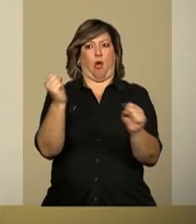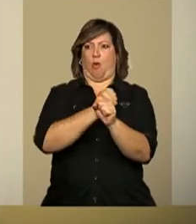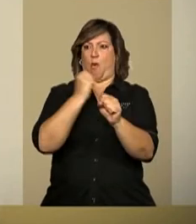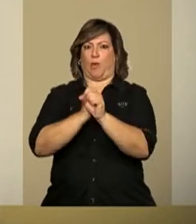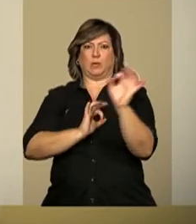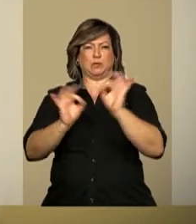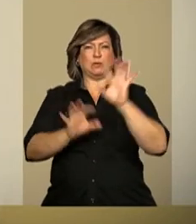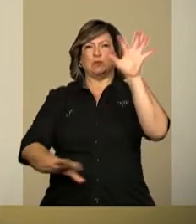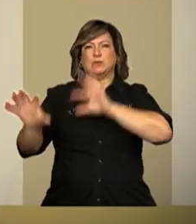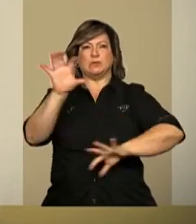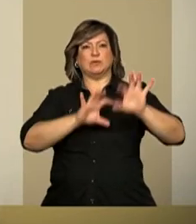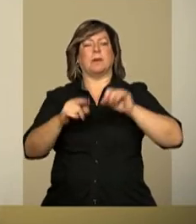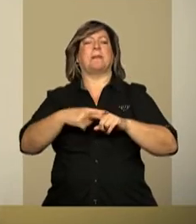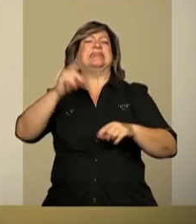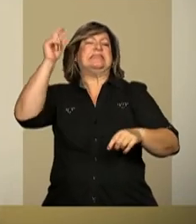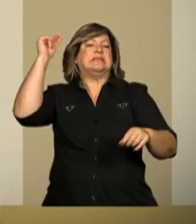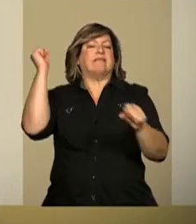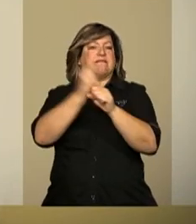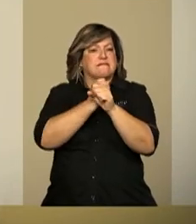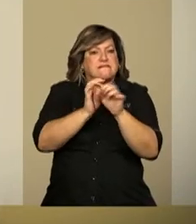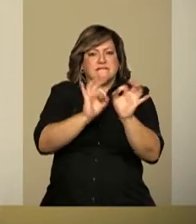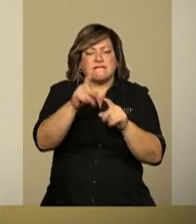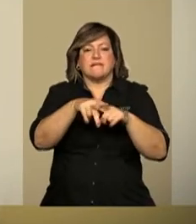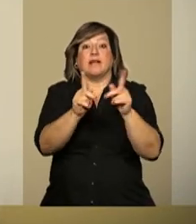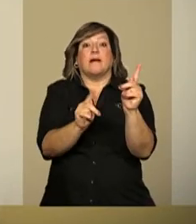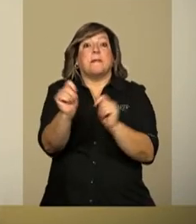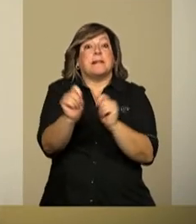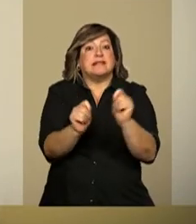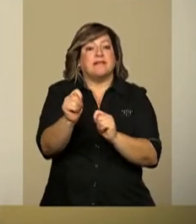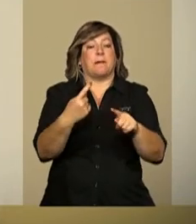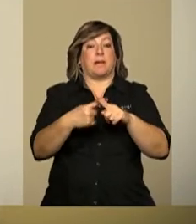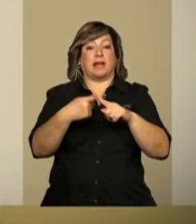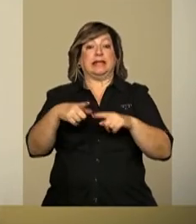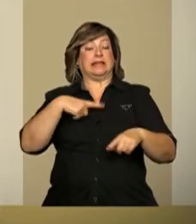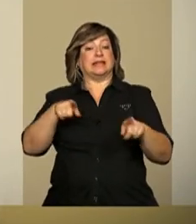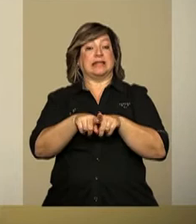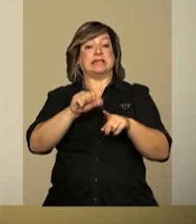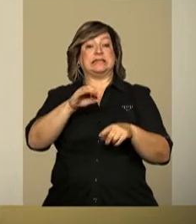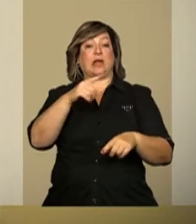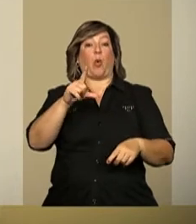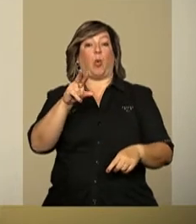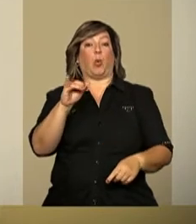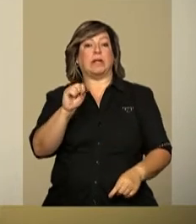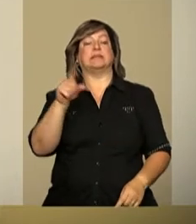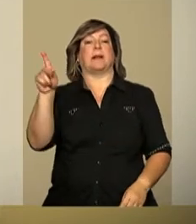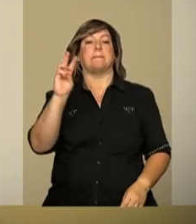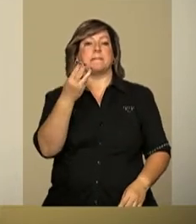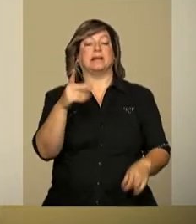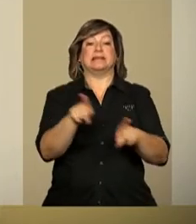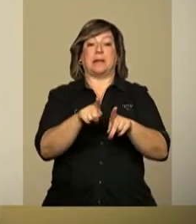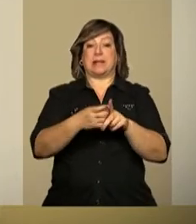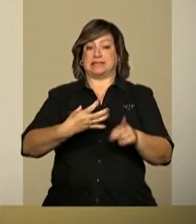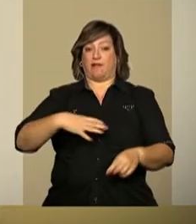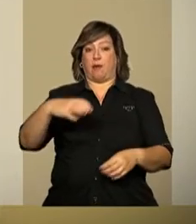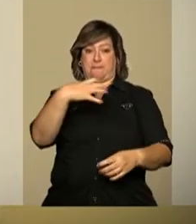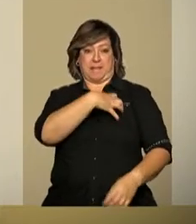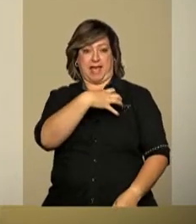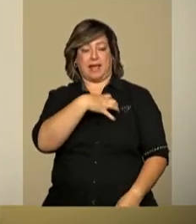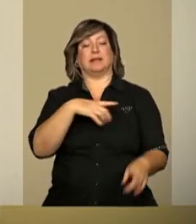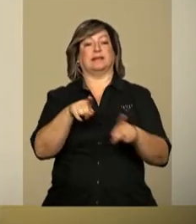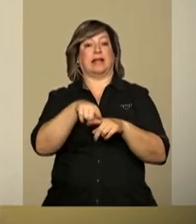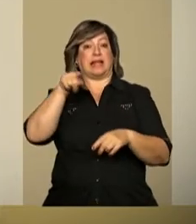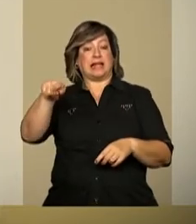os centros históricos de várias cidades entre elas são luí no Maranhão e Salvador na Bahia em São Luís vamos